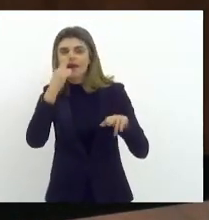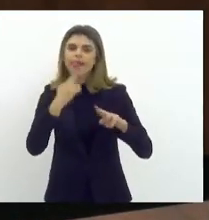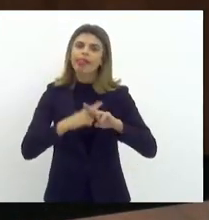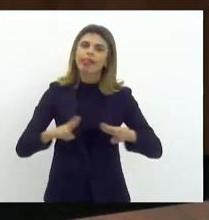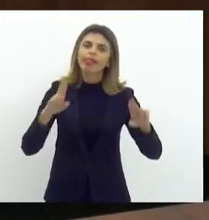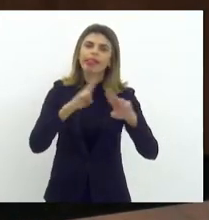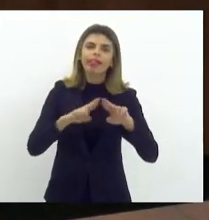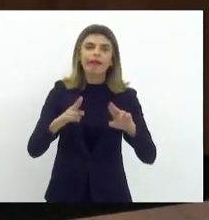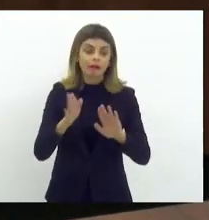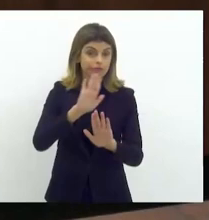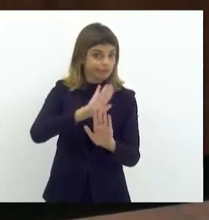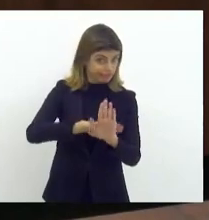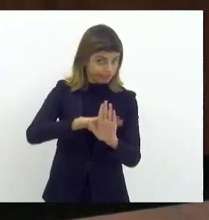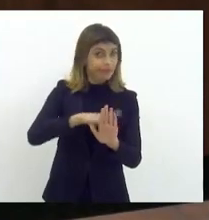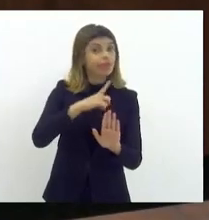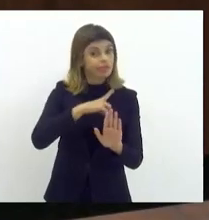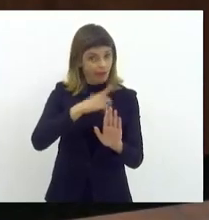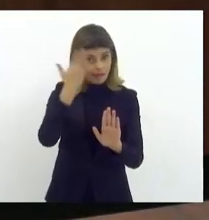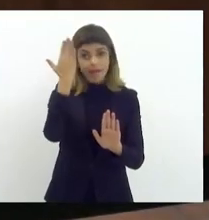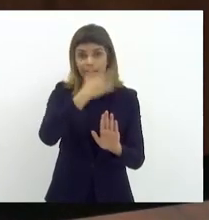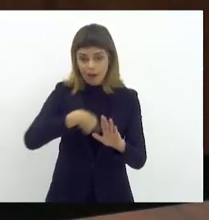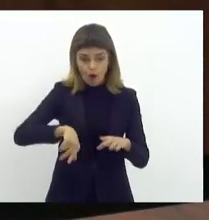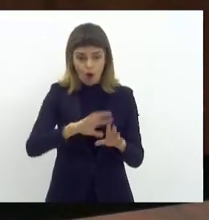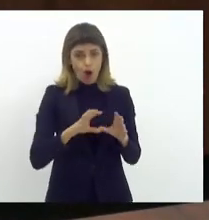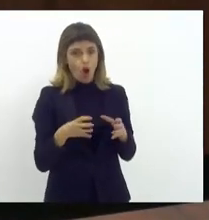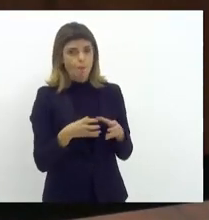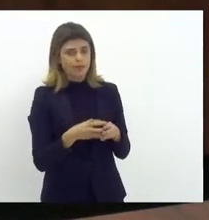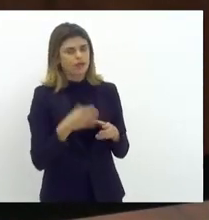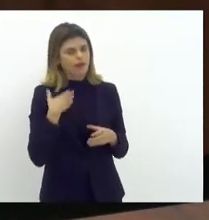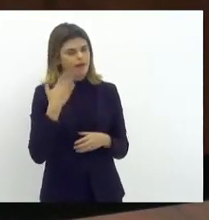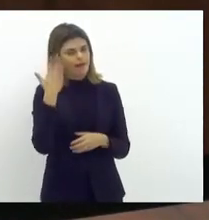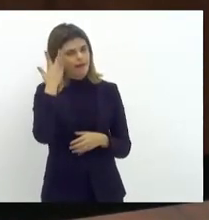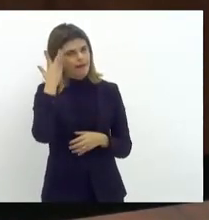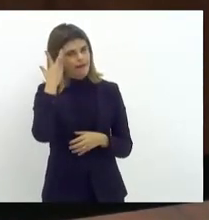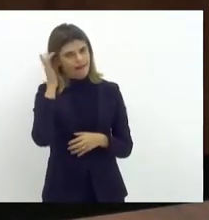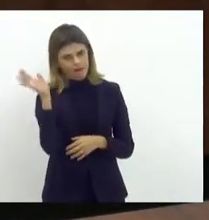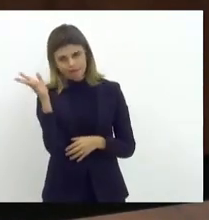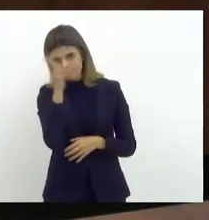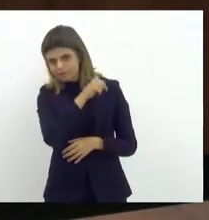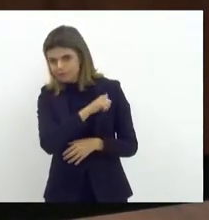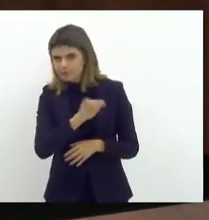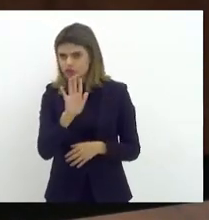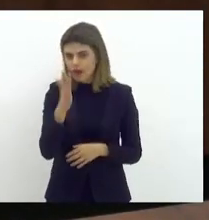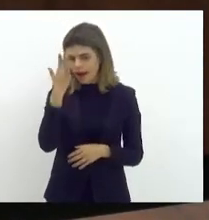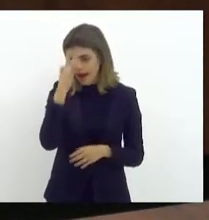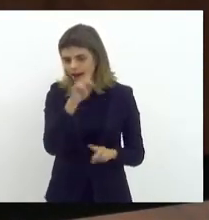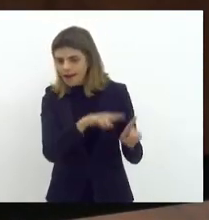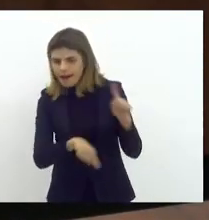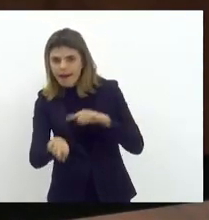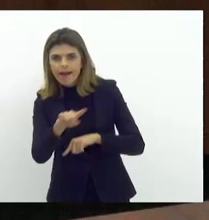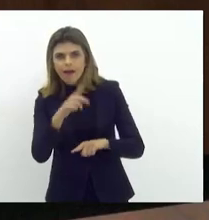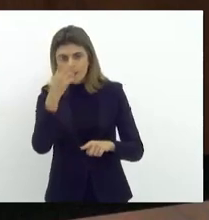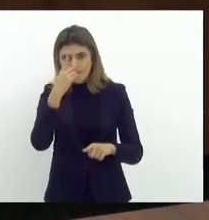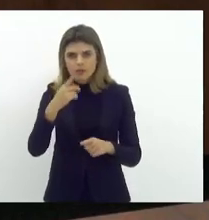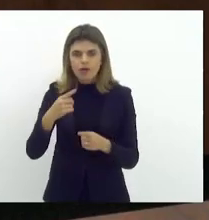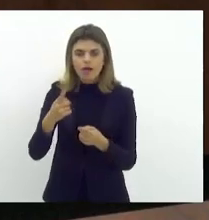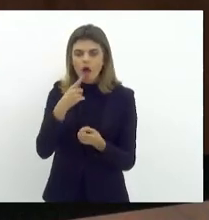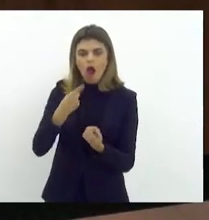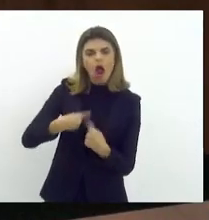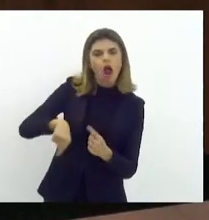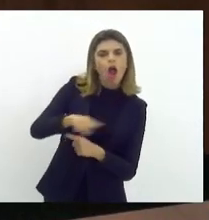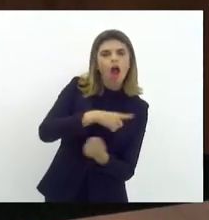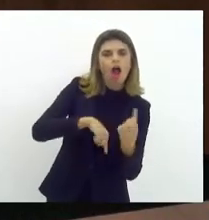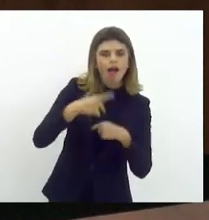salvar guardada por essa por essa comissão e as suas triplo de ações com o estado do Rio de Janeiro